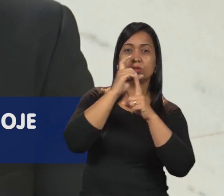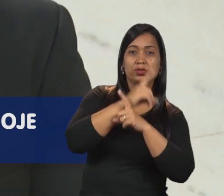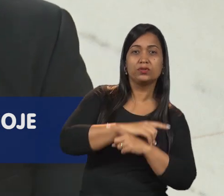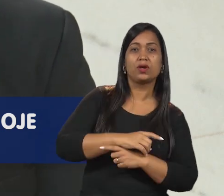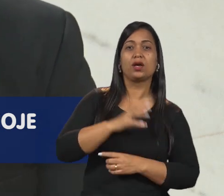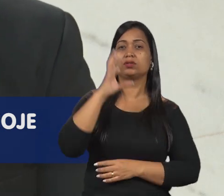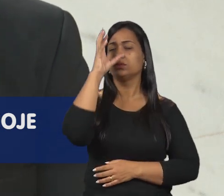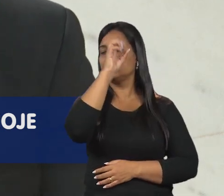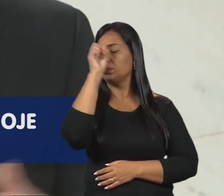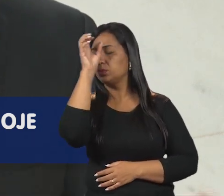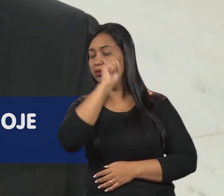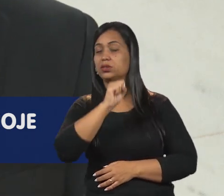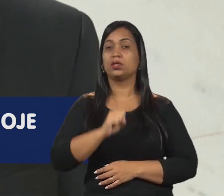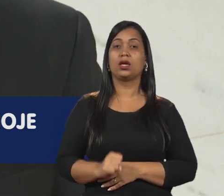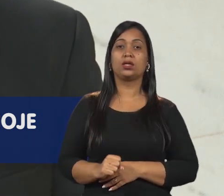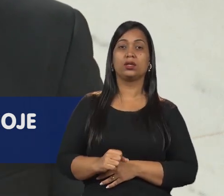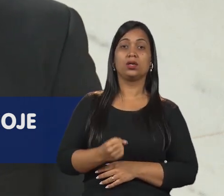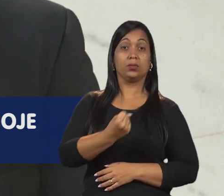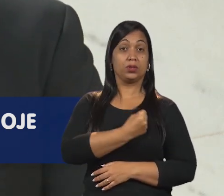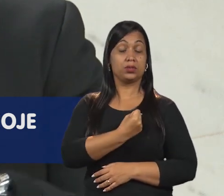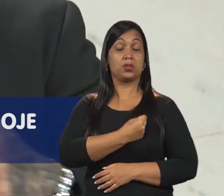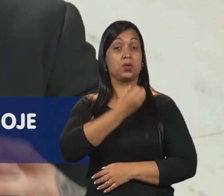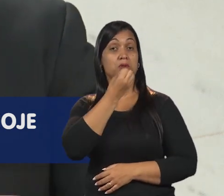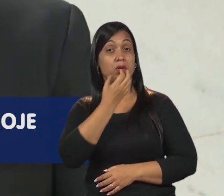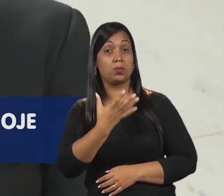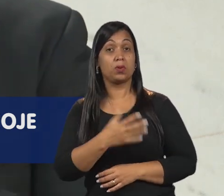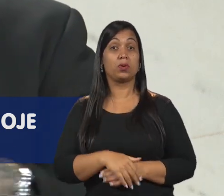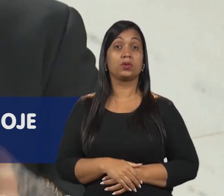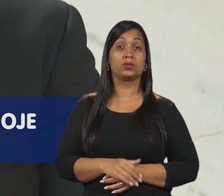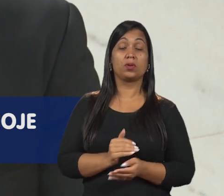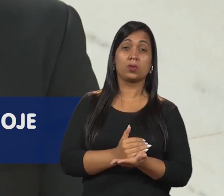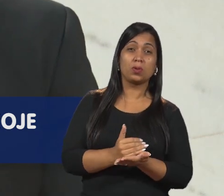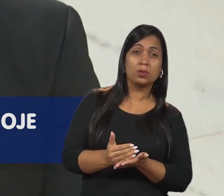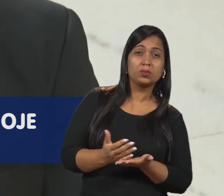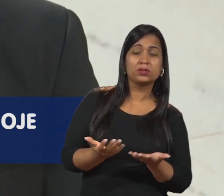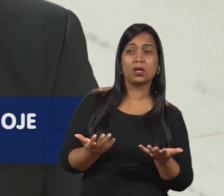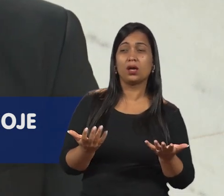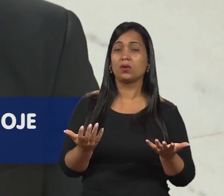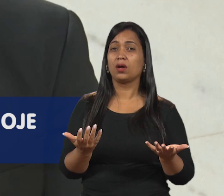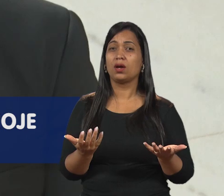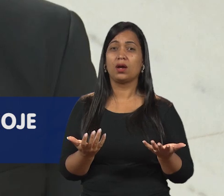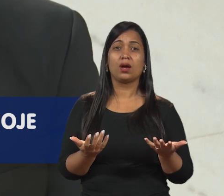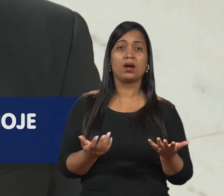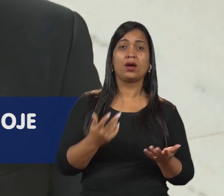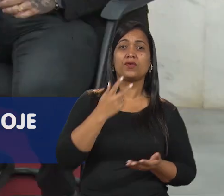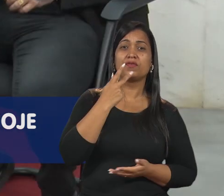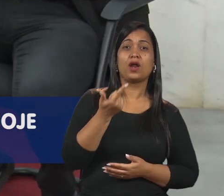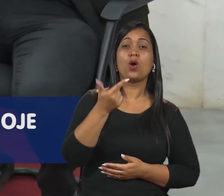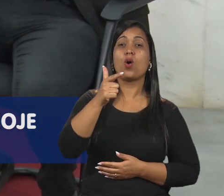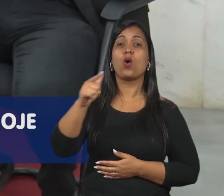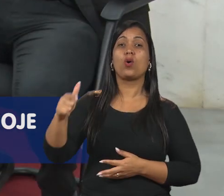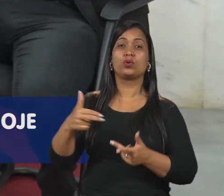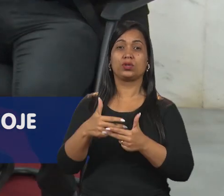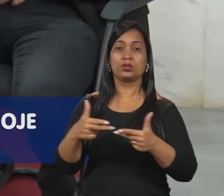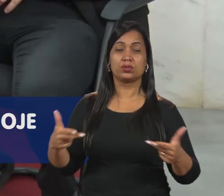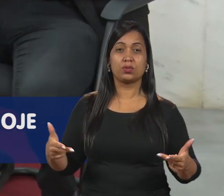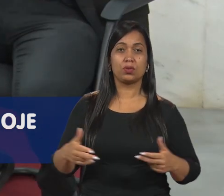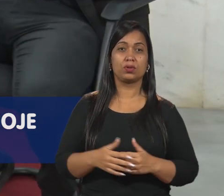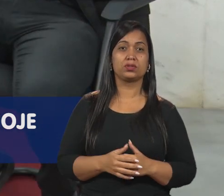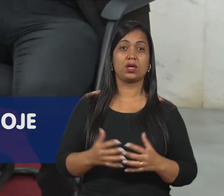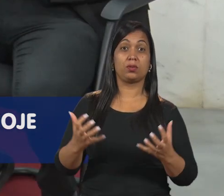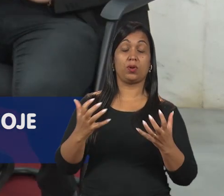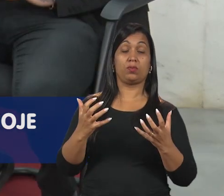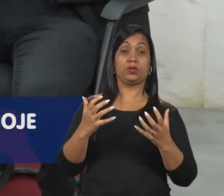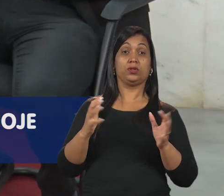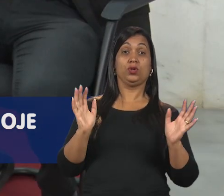de aprendizado, mas as notas eram boas. Então, começaram assim a falar em outras questões, era uma pressão maior. Eu